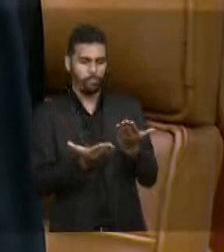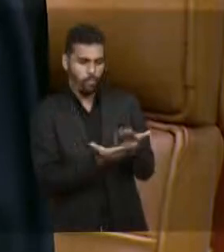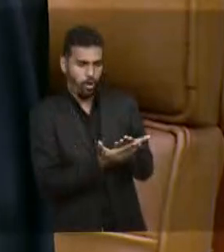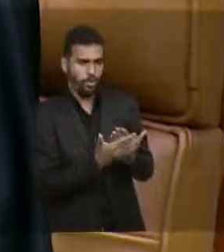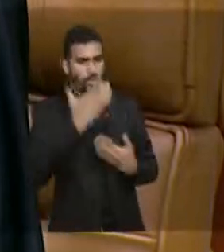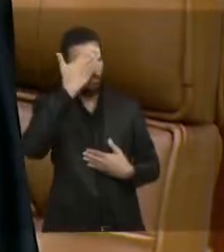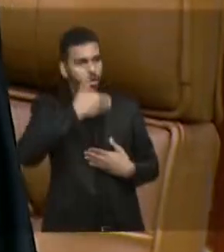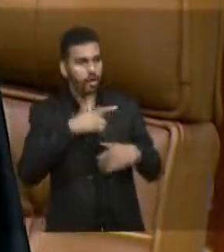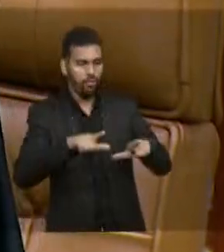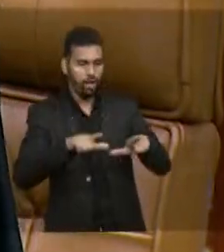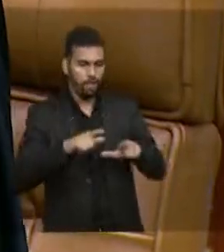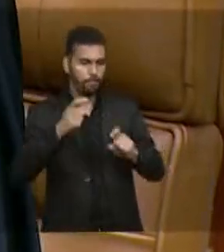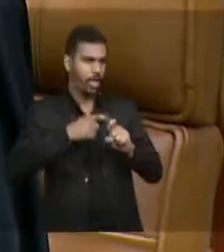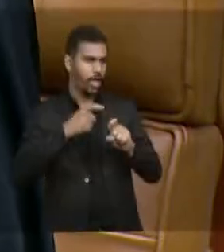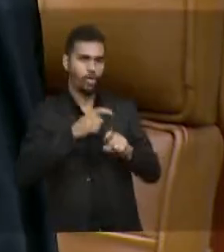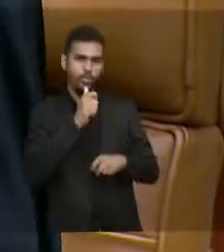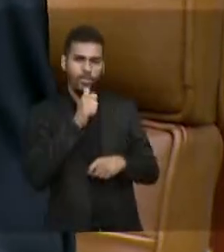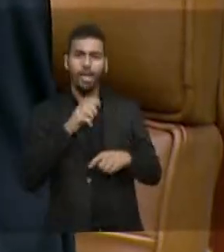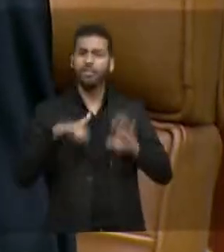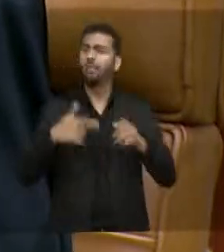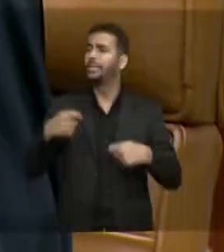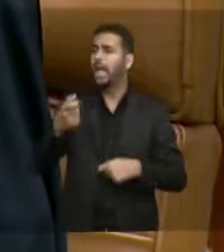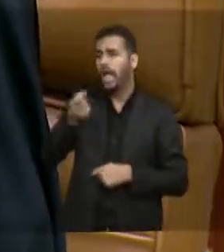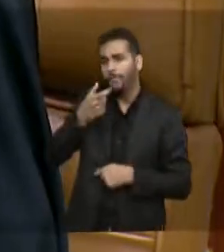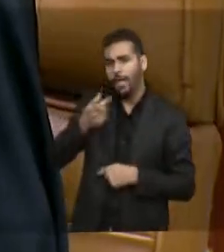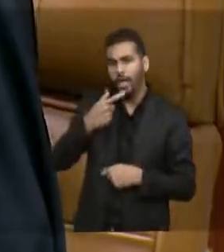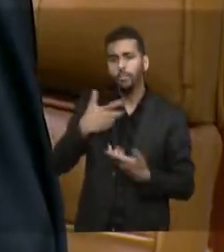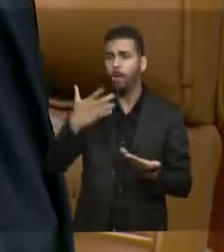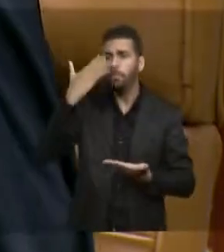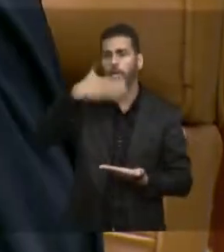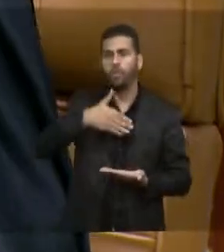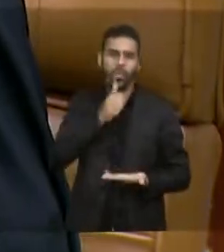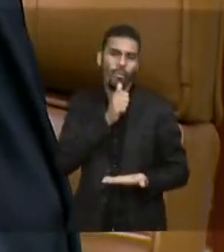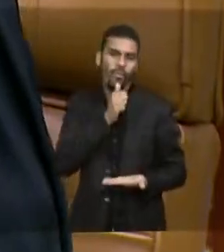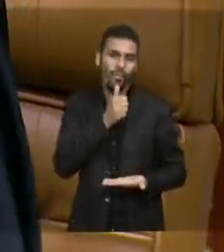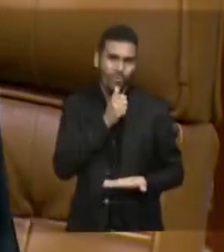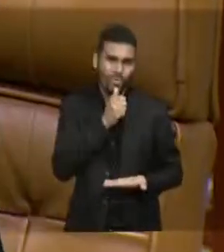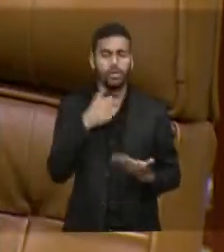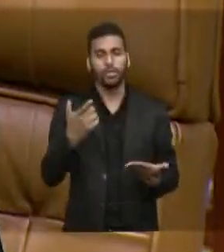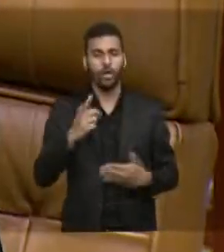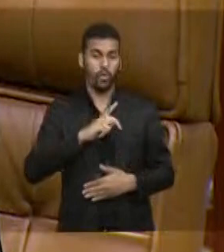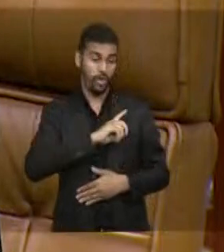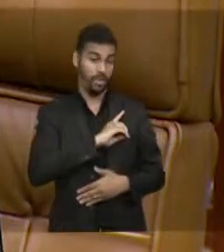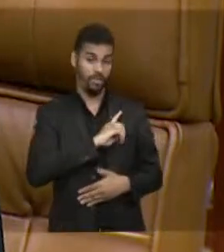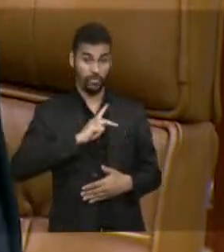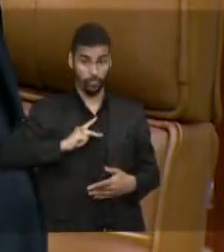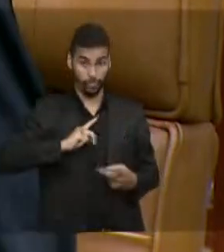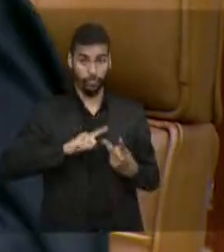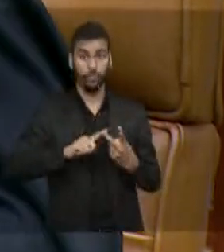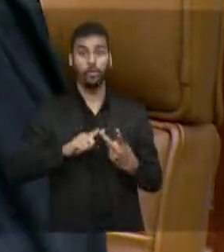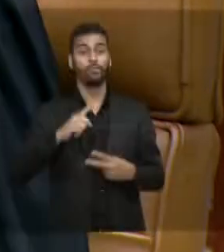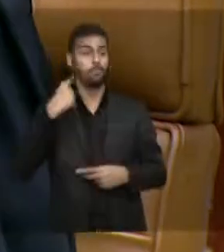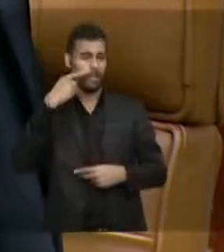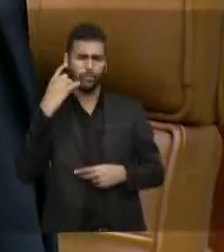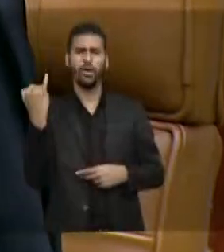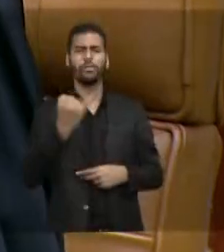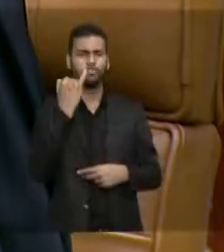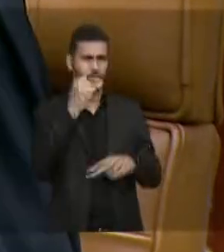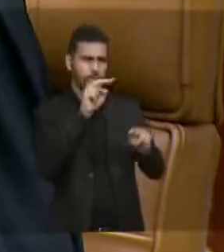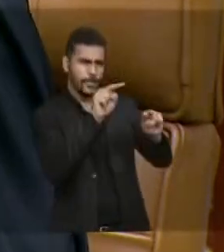um medicamento sem uma comprovação então o advogado Defensor Público São importantíssimos